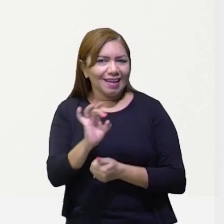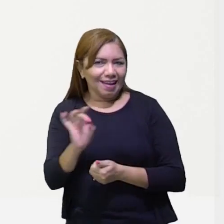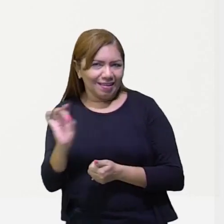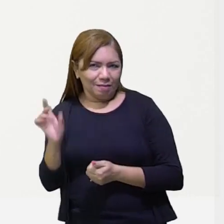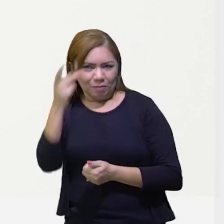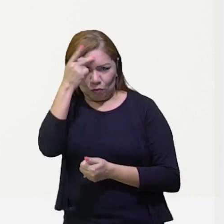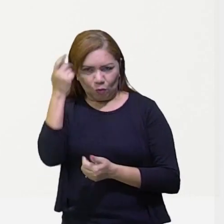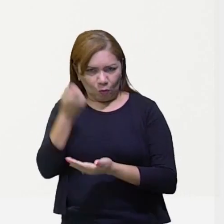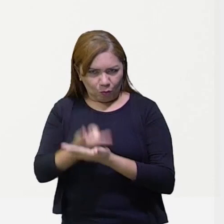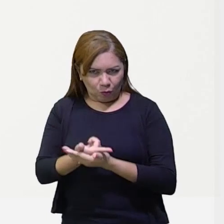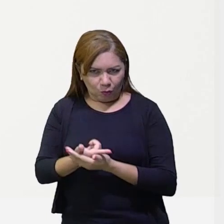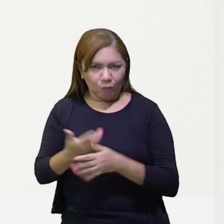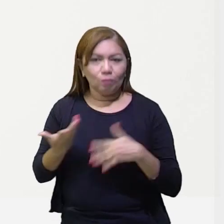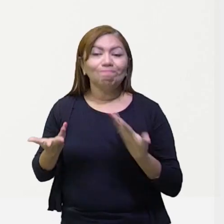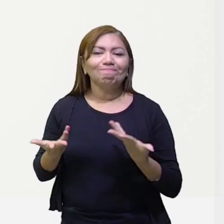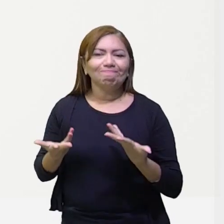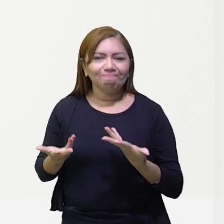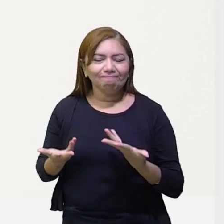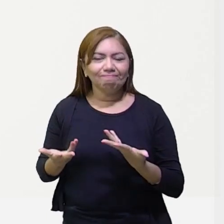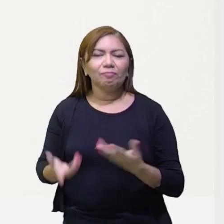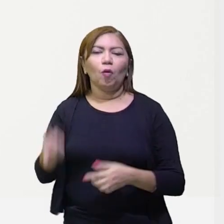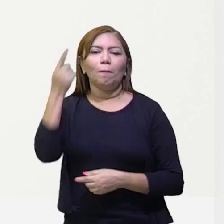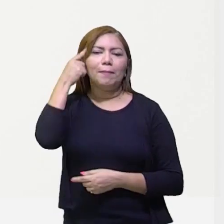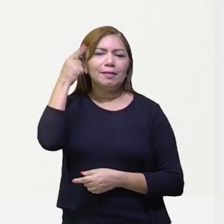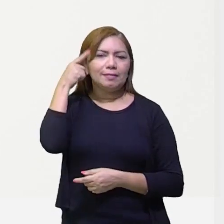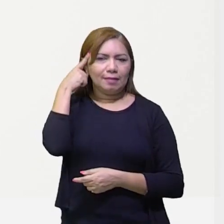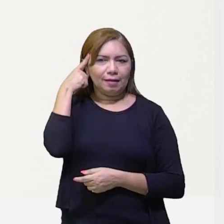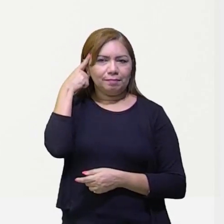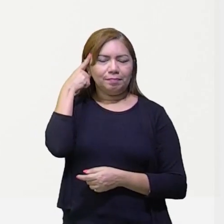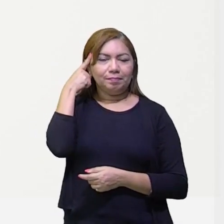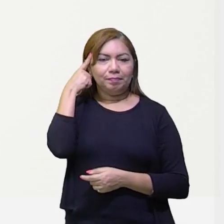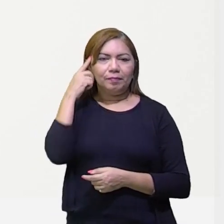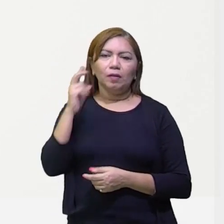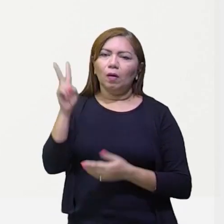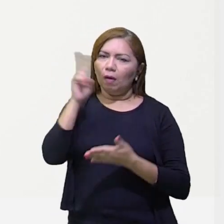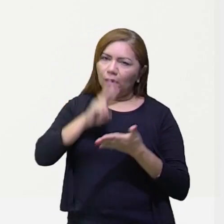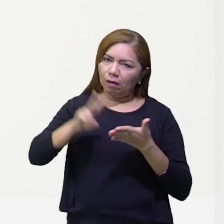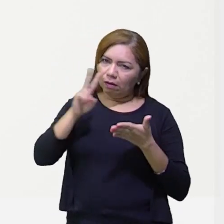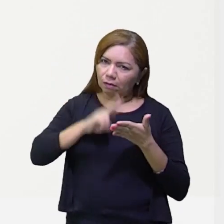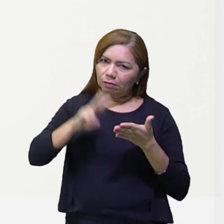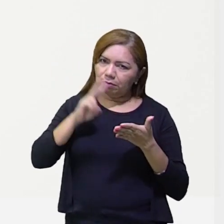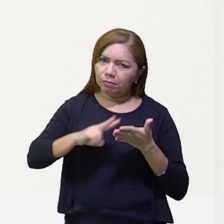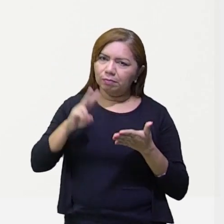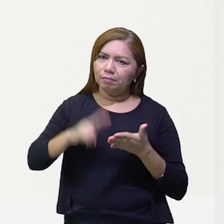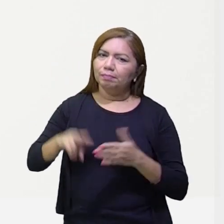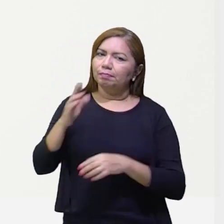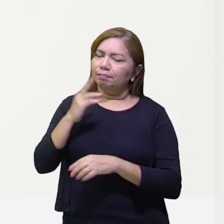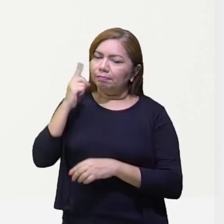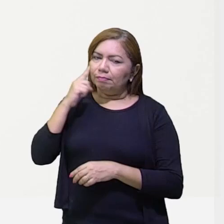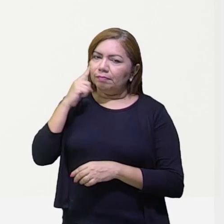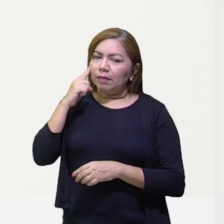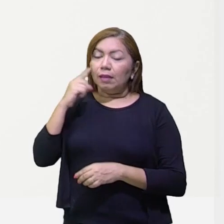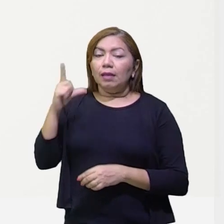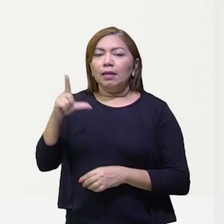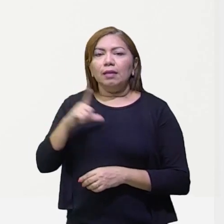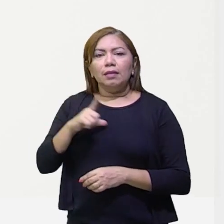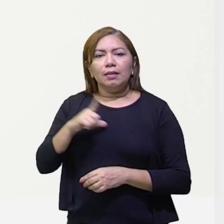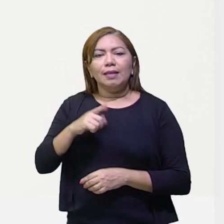comprou? Então, vamos fazer a análise do problema. Mas o problema é que nós temos que a Fran, né,